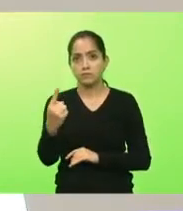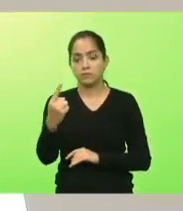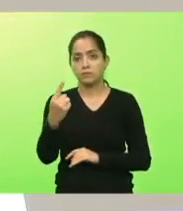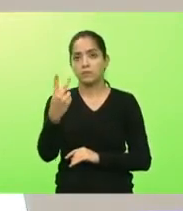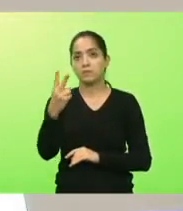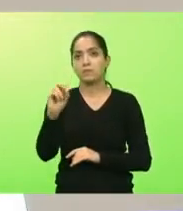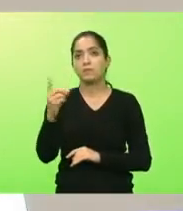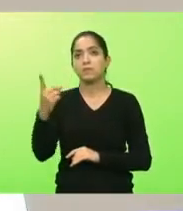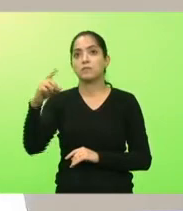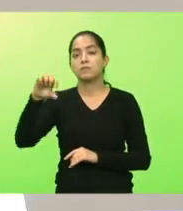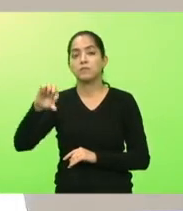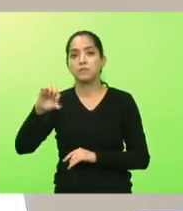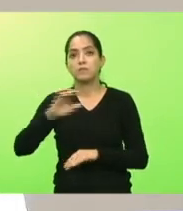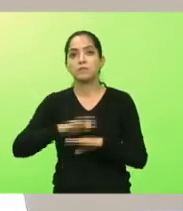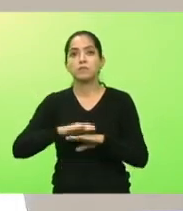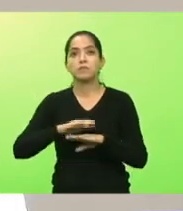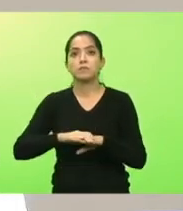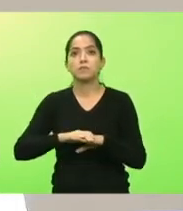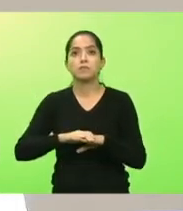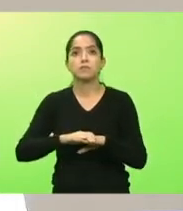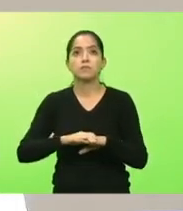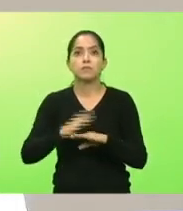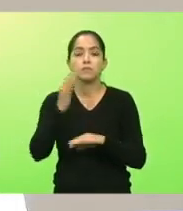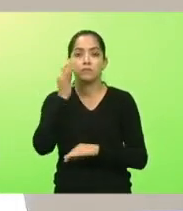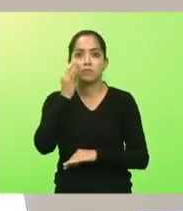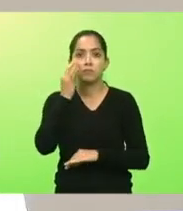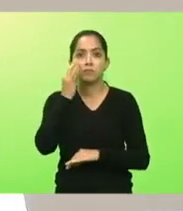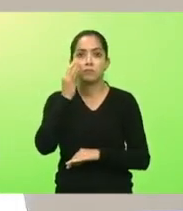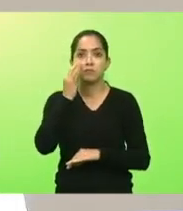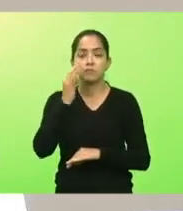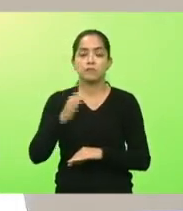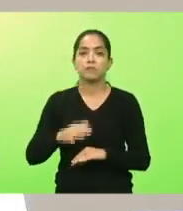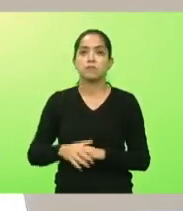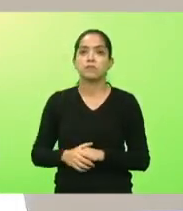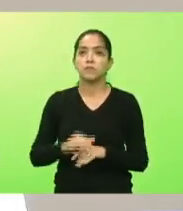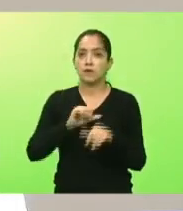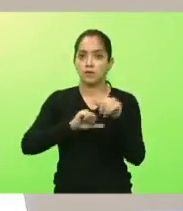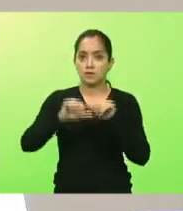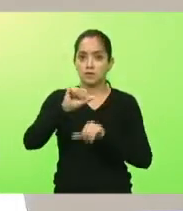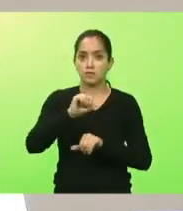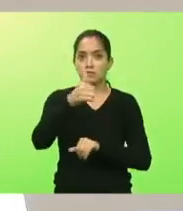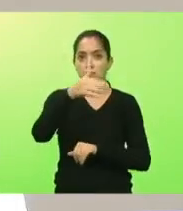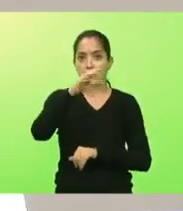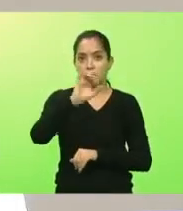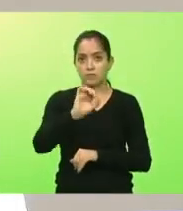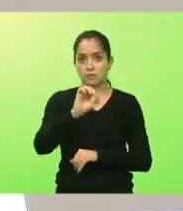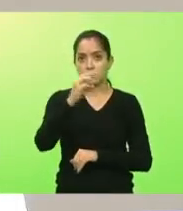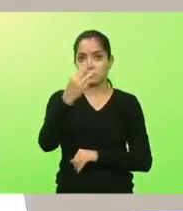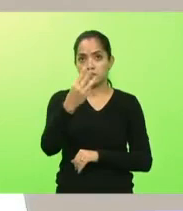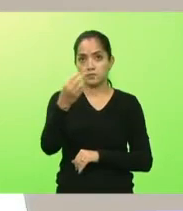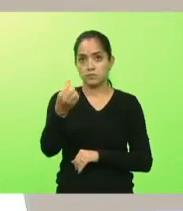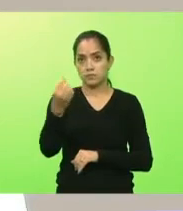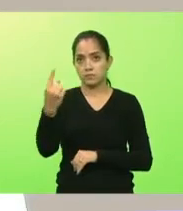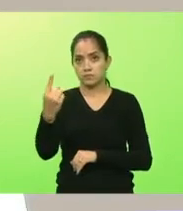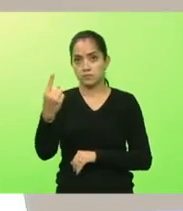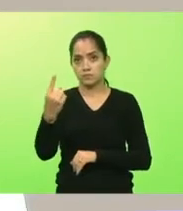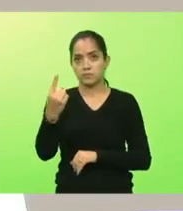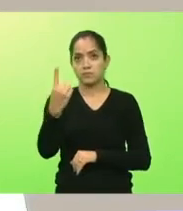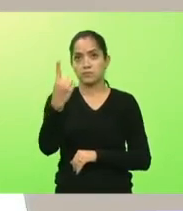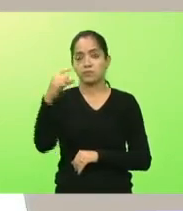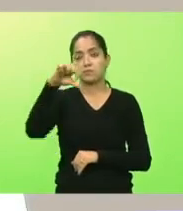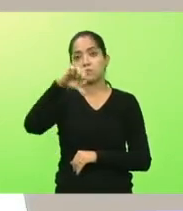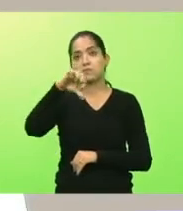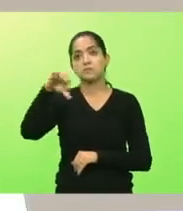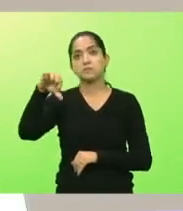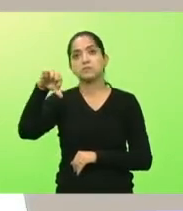345.1/2019, autor do projeto deputado Fernando Krelling, altera a lei 10.361 de 1997,